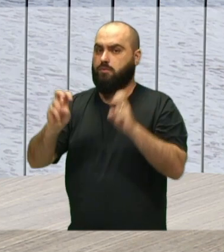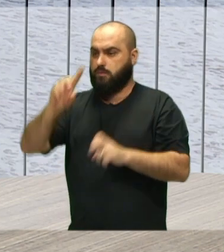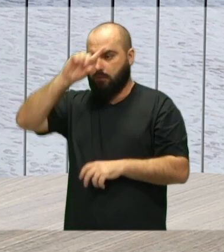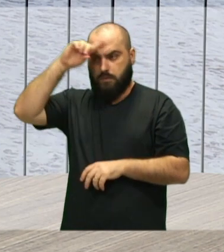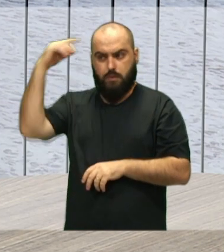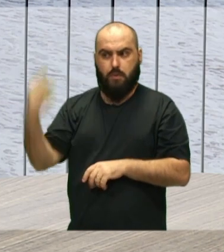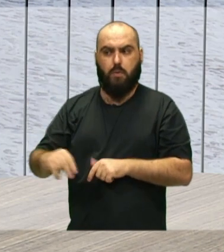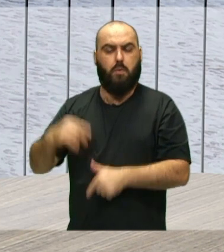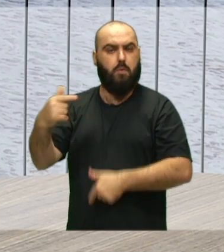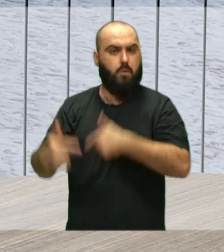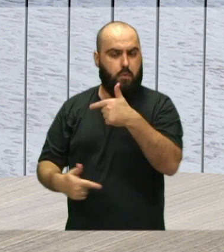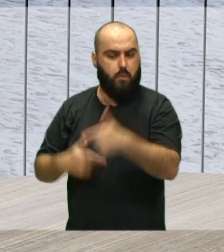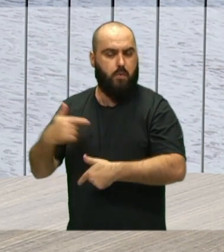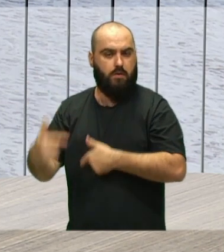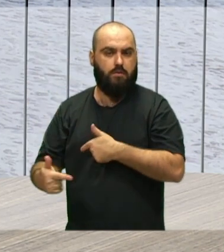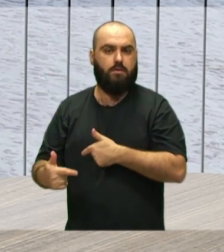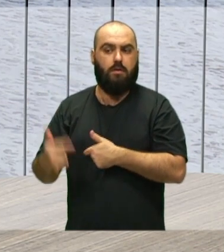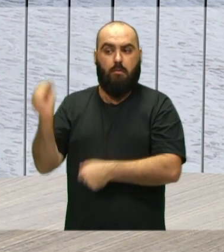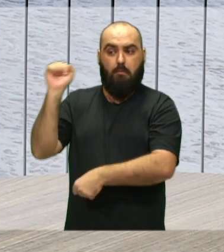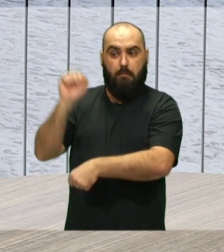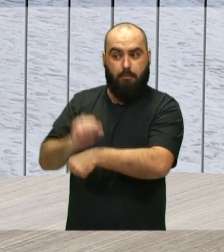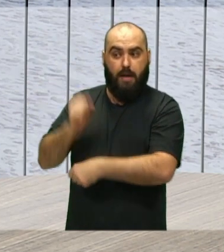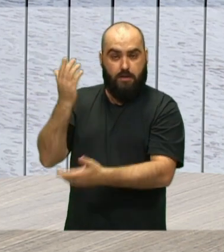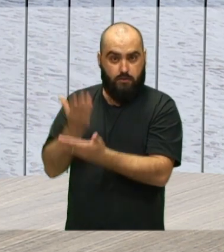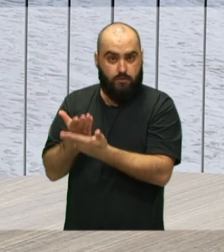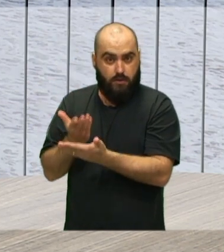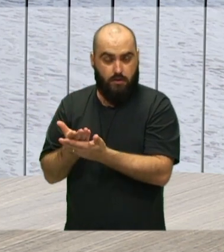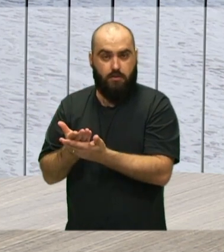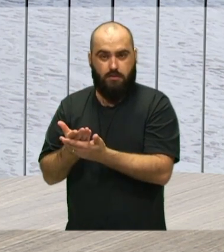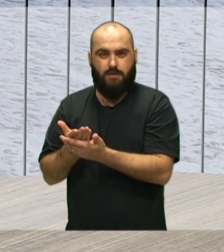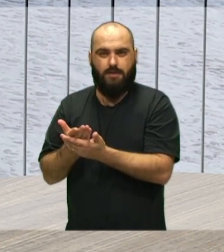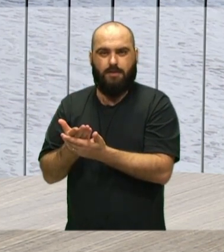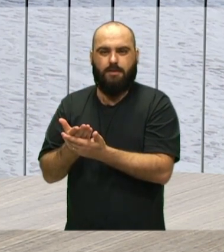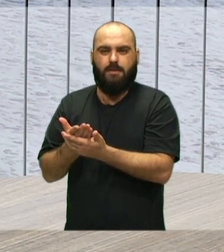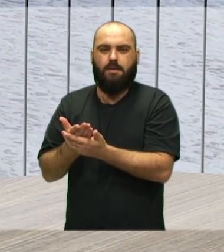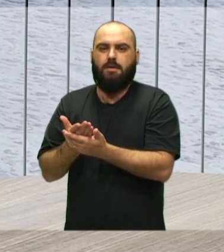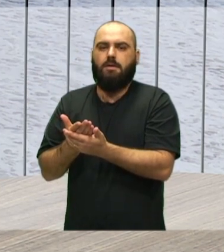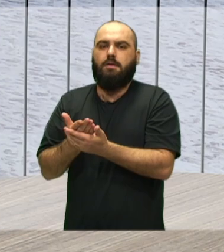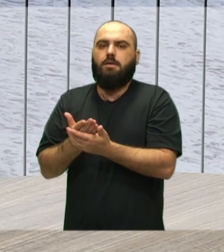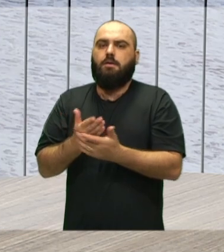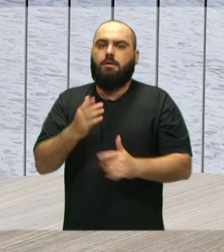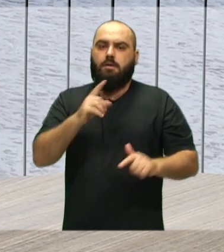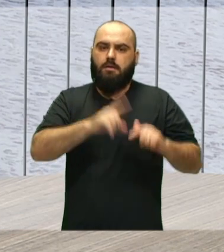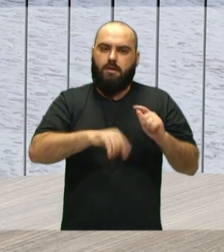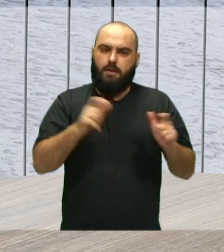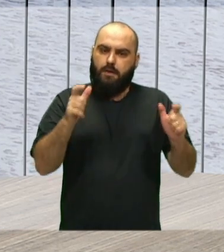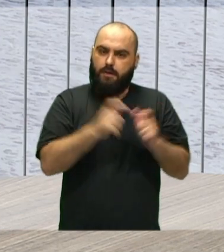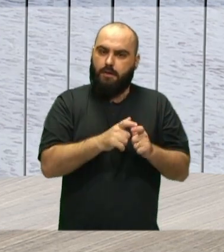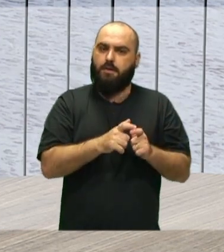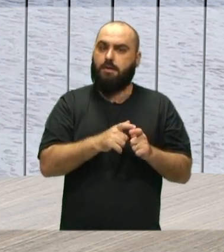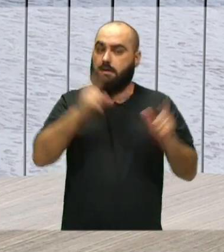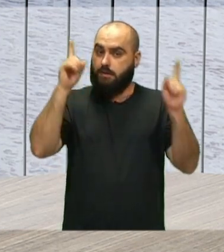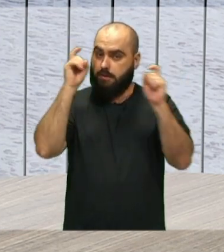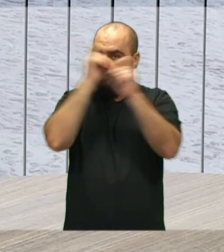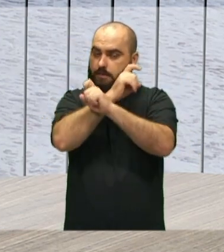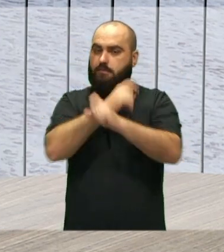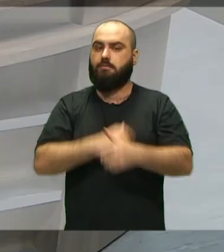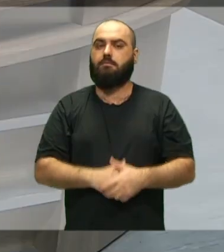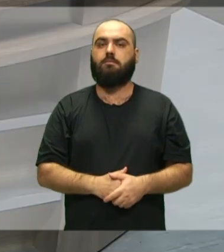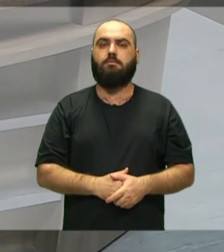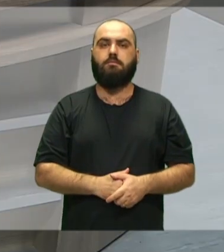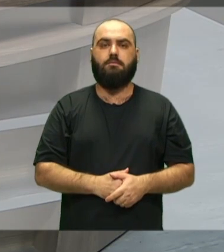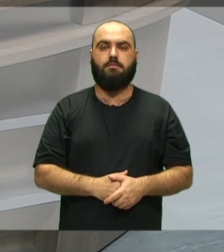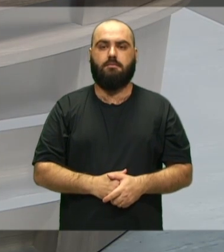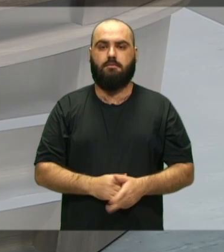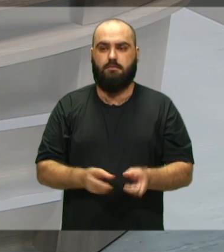trabalhosas, né? Quando tu para de estudar, e tem matériazinha que às vezes é pequenininha, vai lidar com matéria complexa. Tu continuar